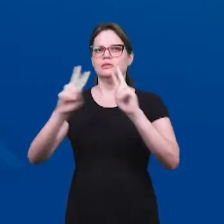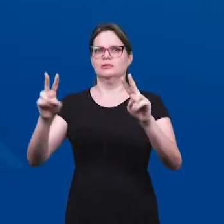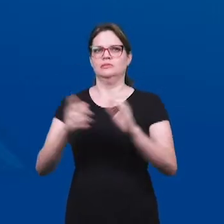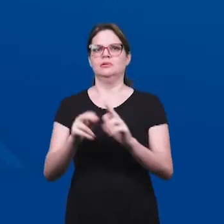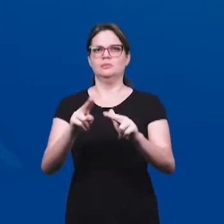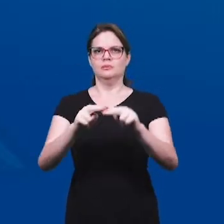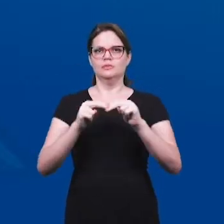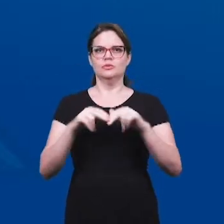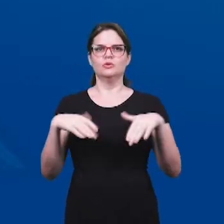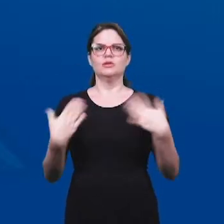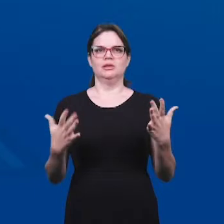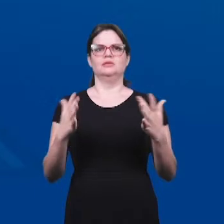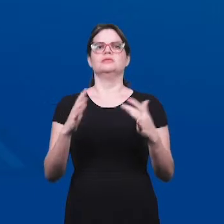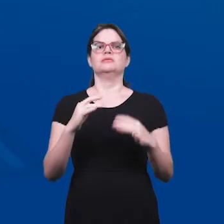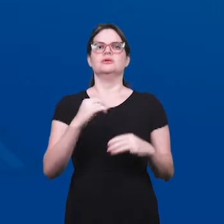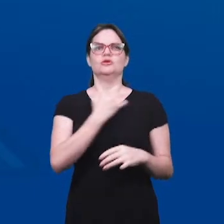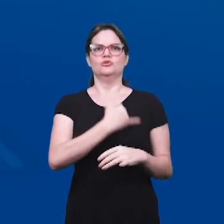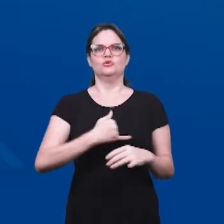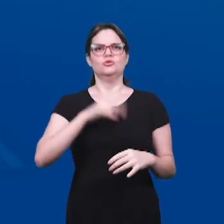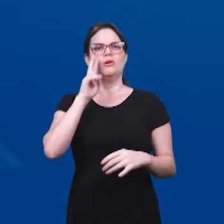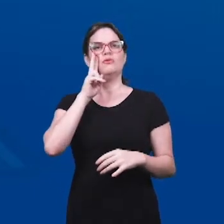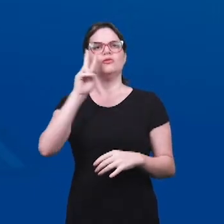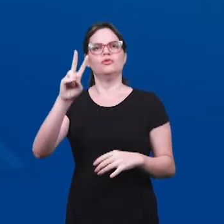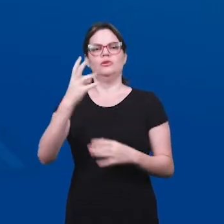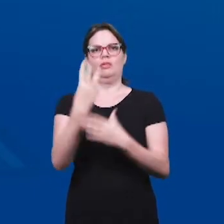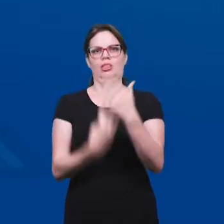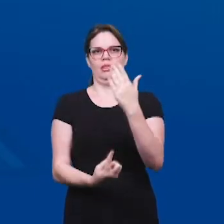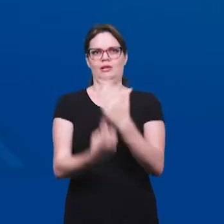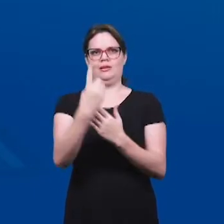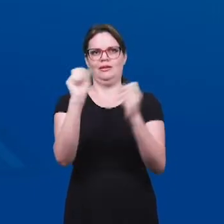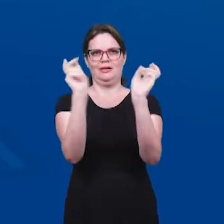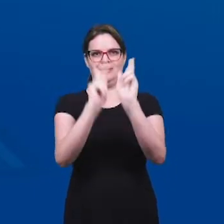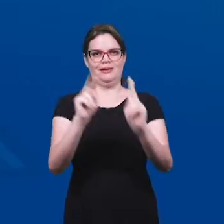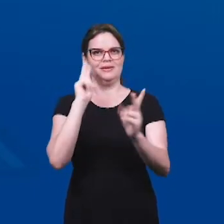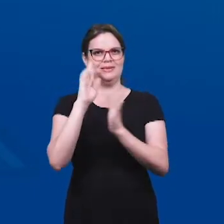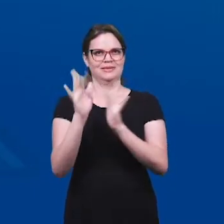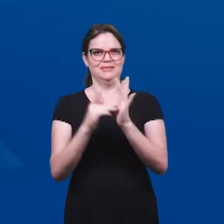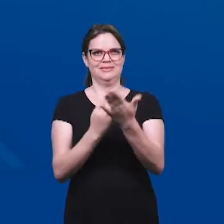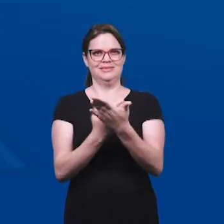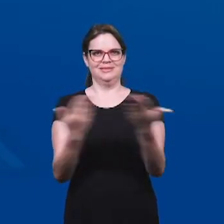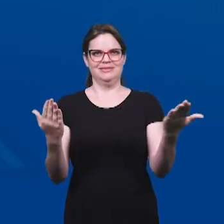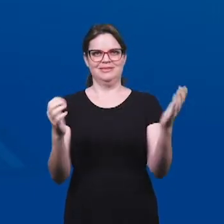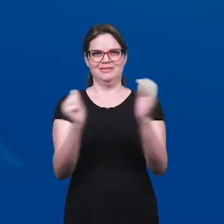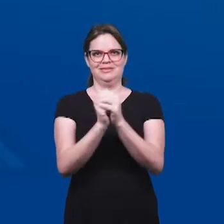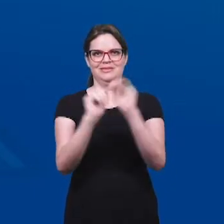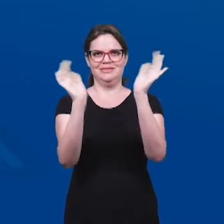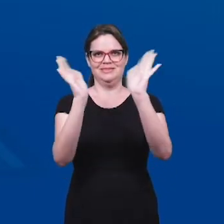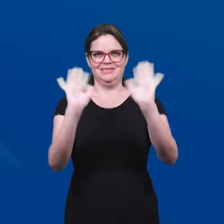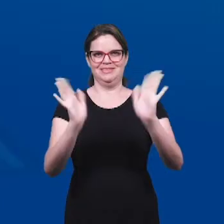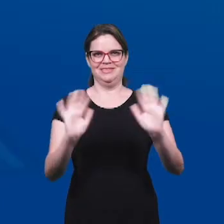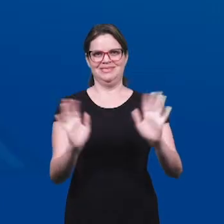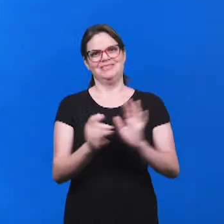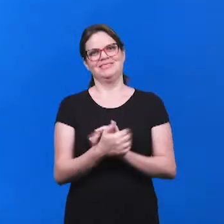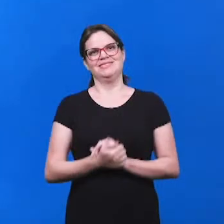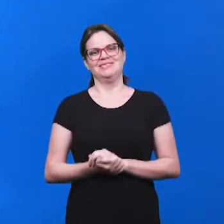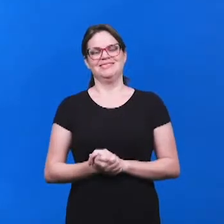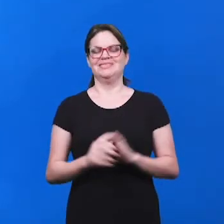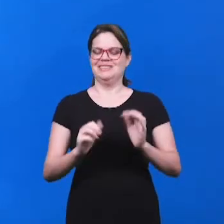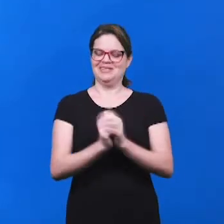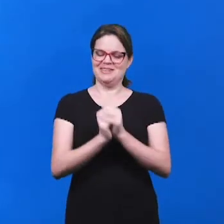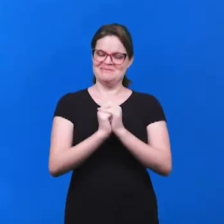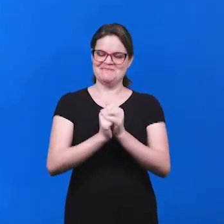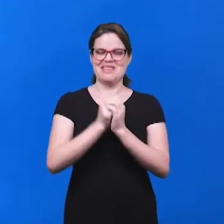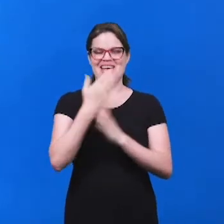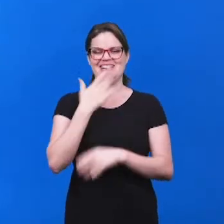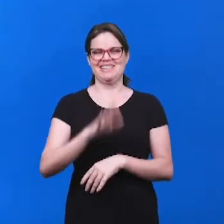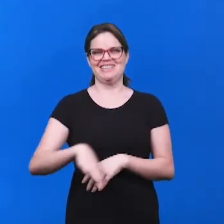Pertanto Giovanni testimoniò la Trinità. La pace del Signore Gesù. Tchau. Paz da Senhora. Amém,